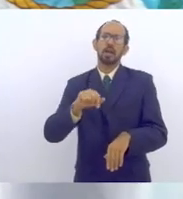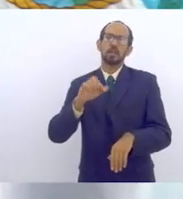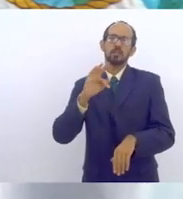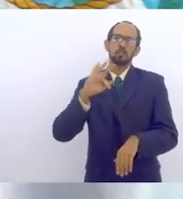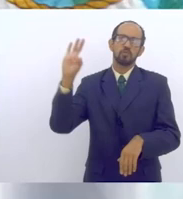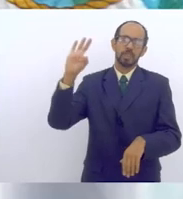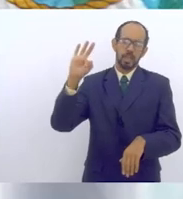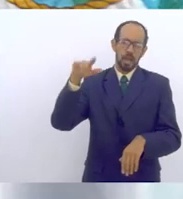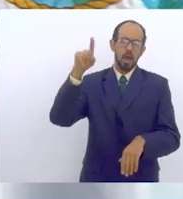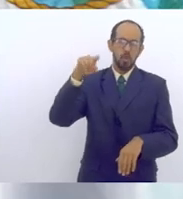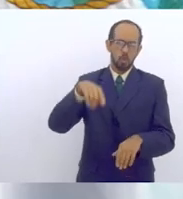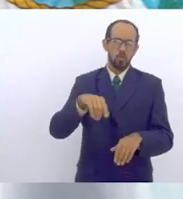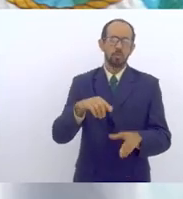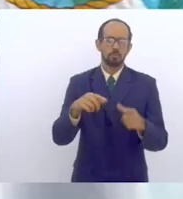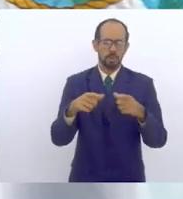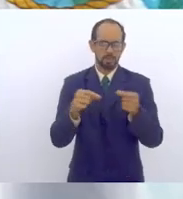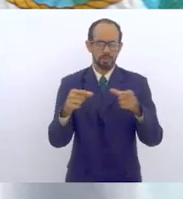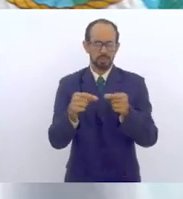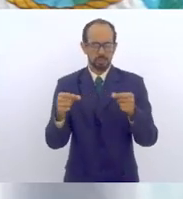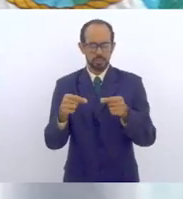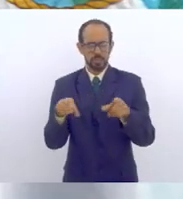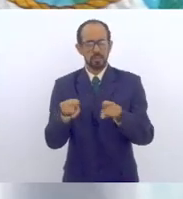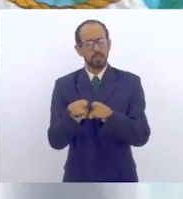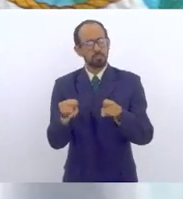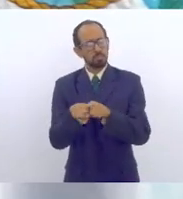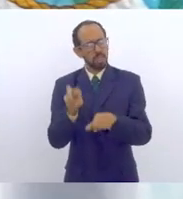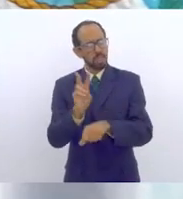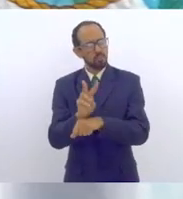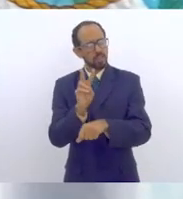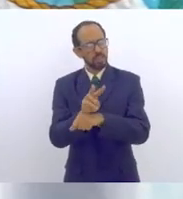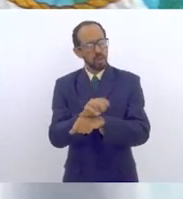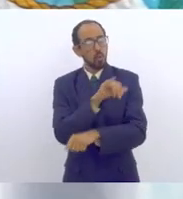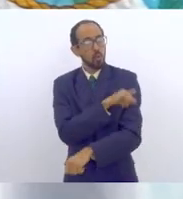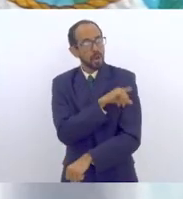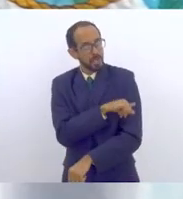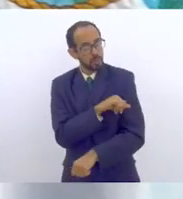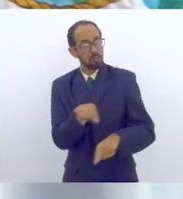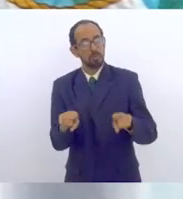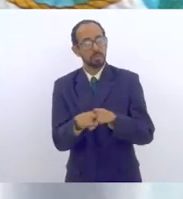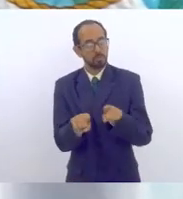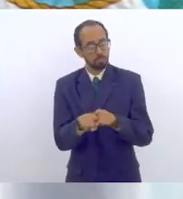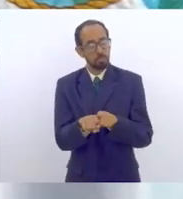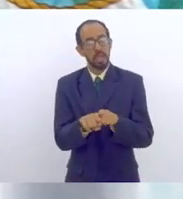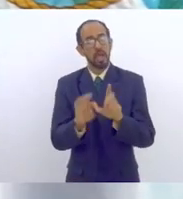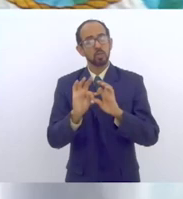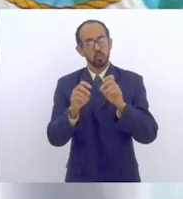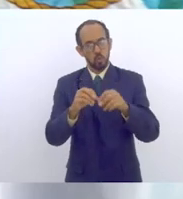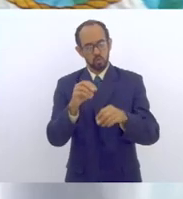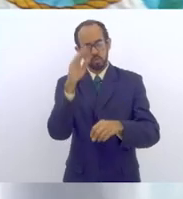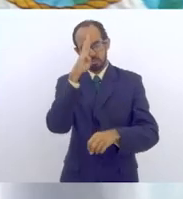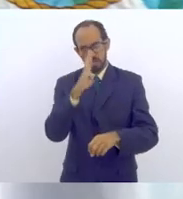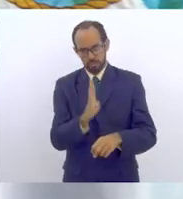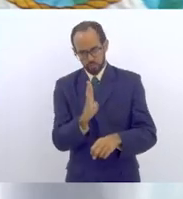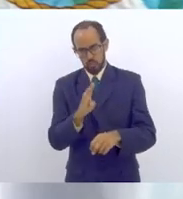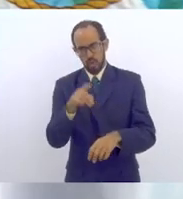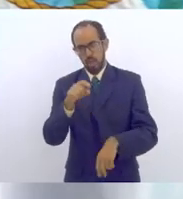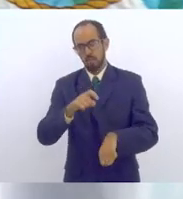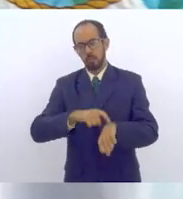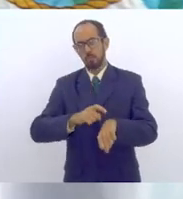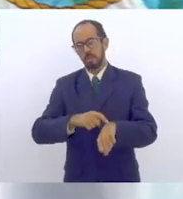e vamos defender os interesses do Brasil também é um novo momento é uma etapa virada na